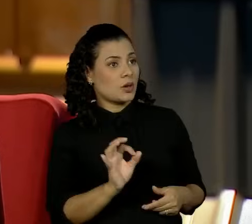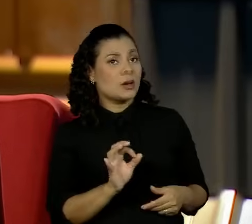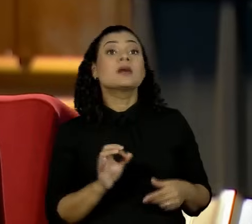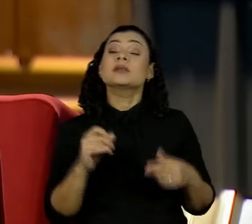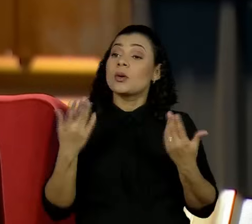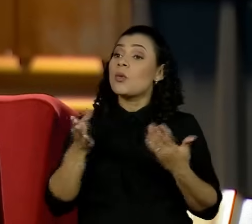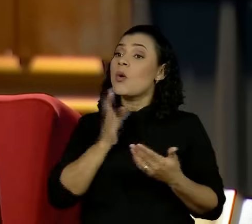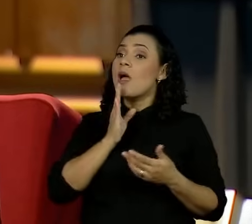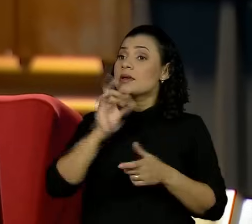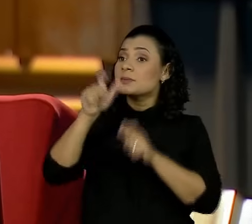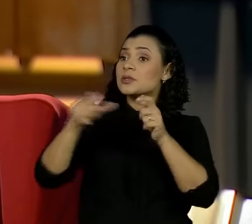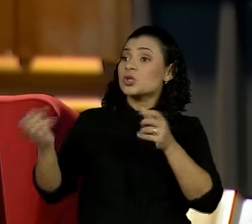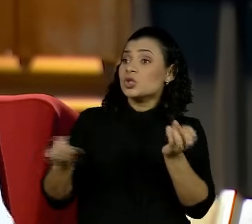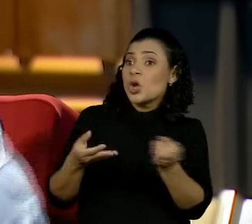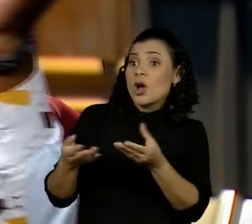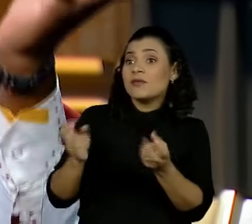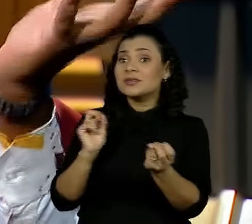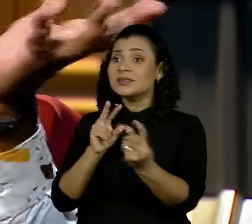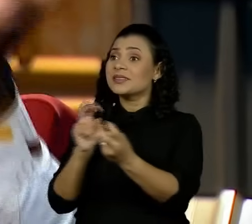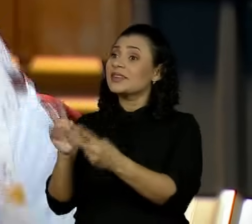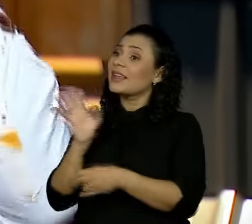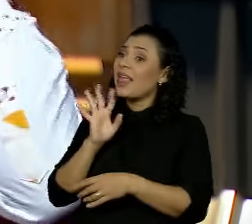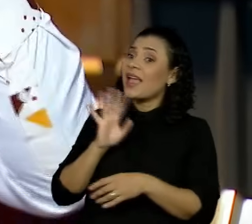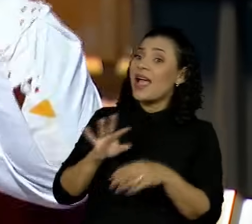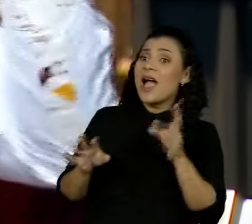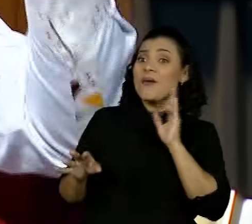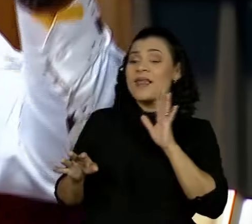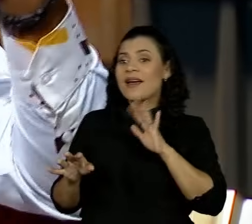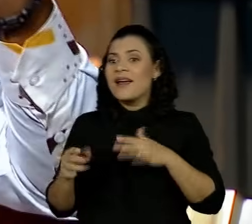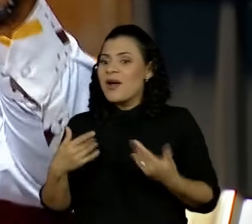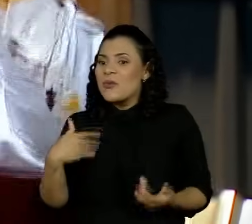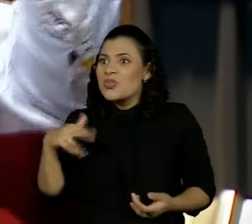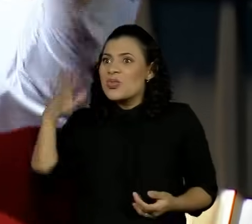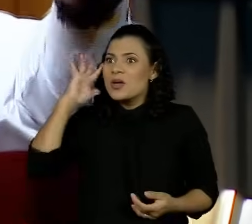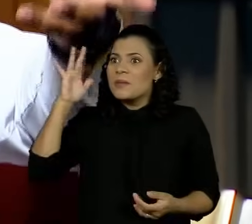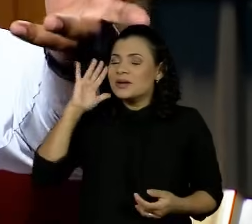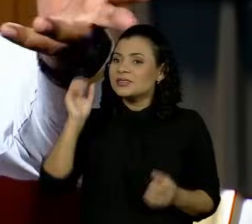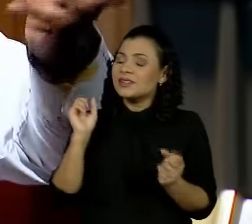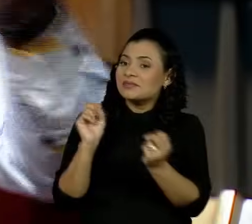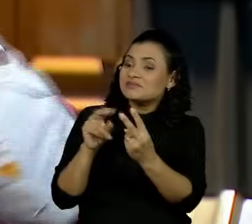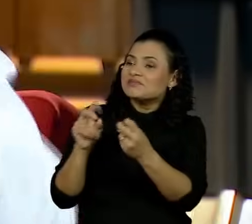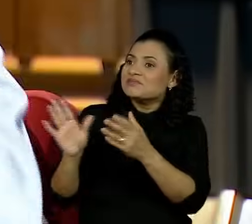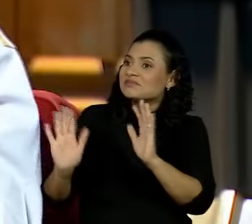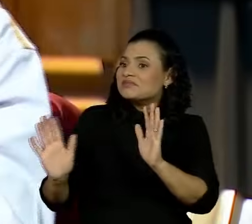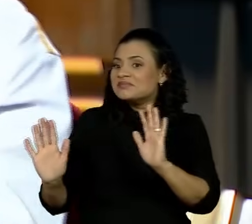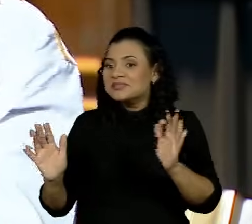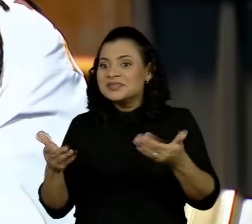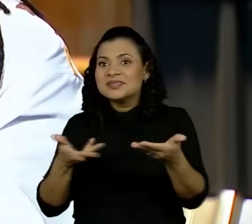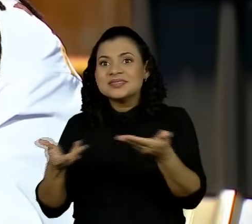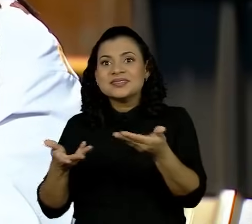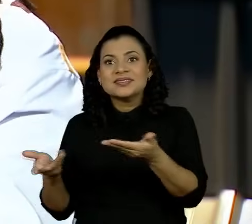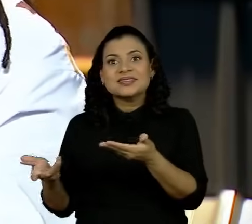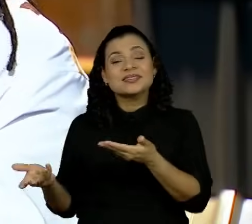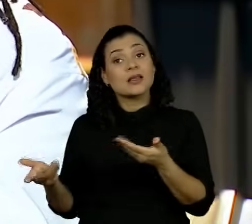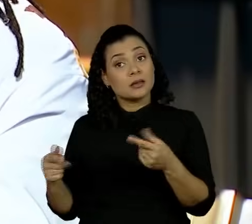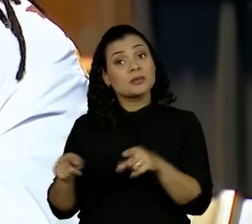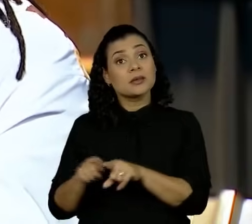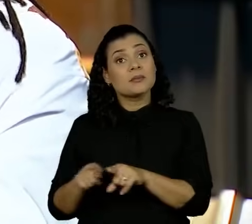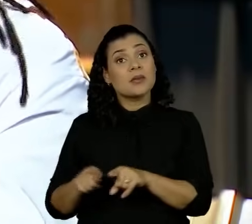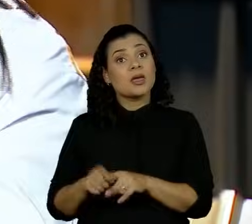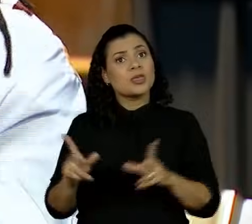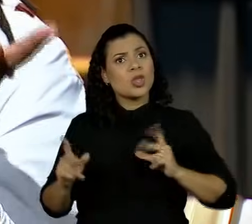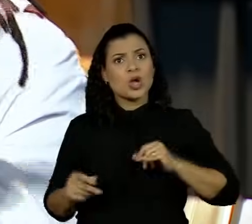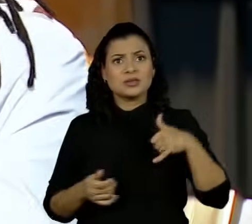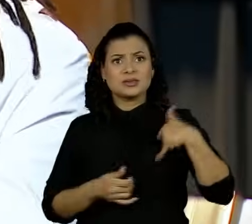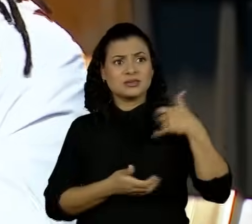outras pessoas e fala, nossa, tanta gente bacana que eu nunca pensei, né, que elas fossem bacanas, e o contrário também, né, fala, nossa, como